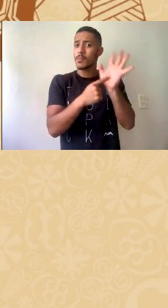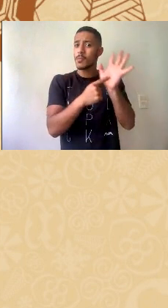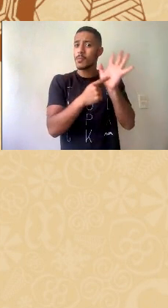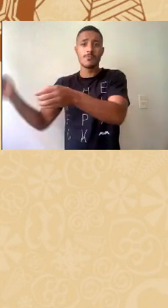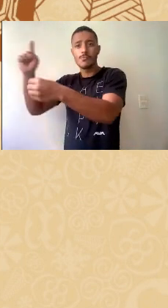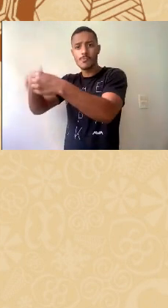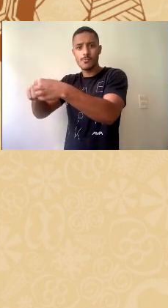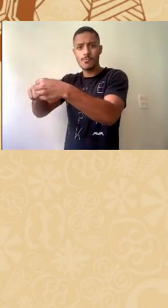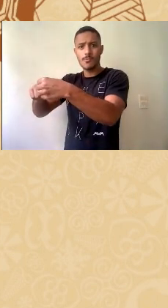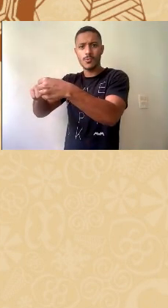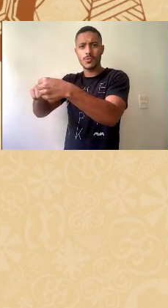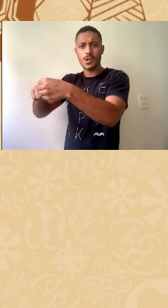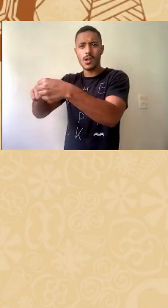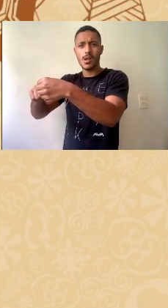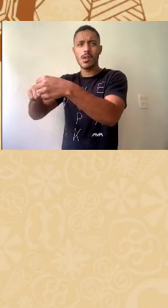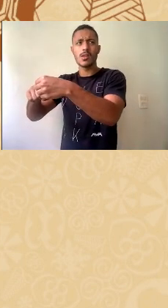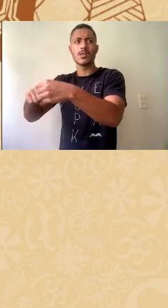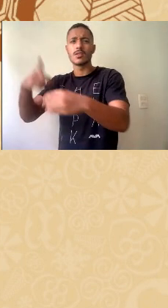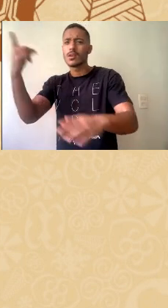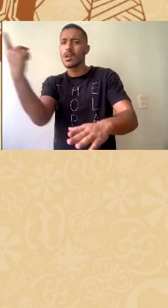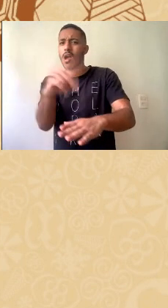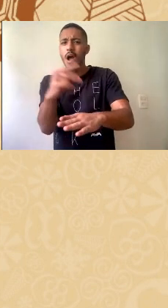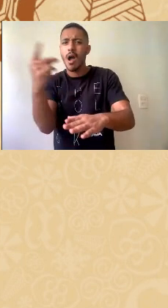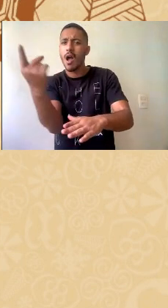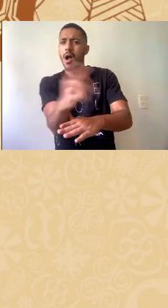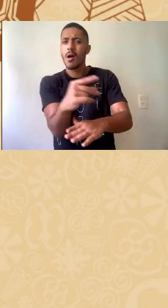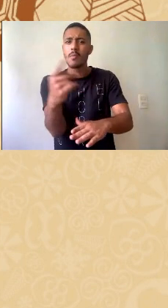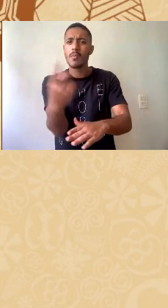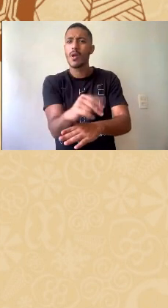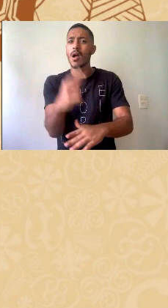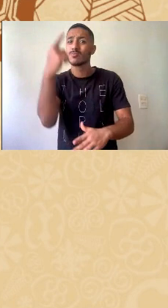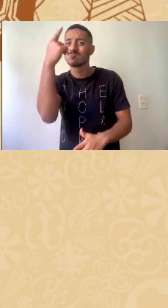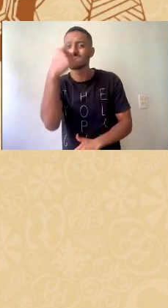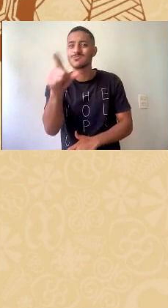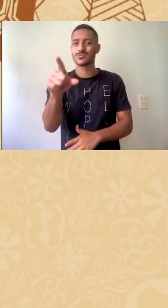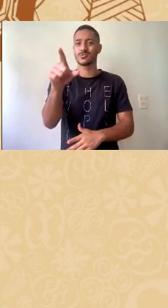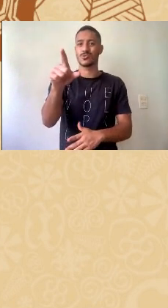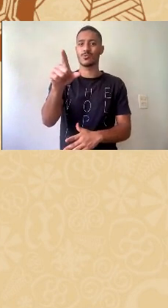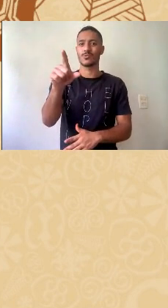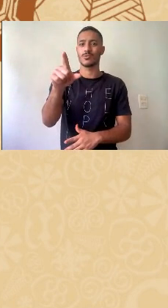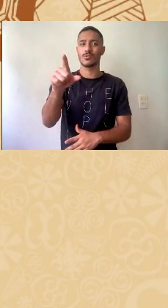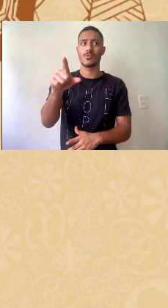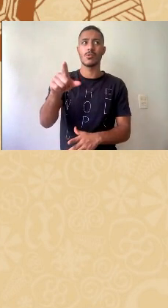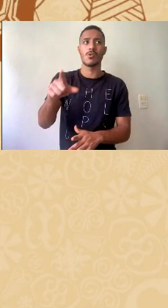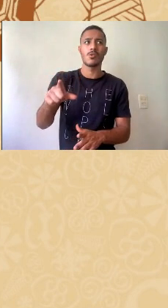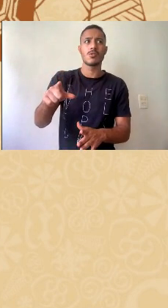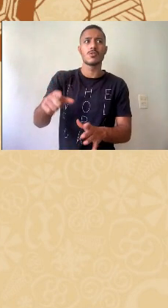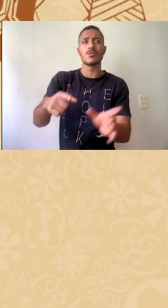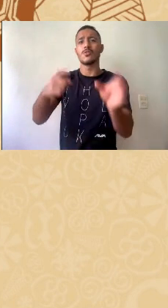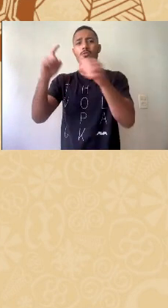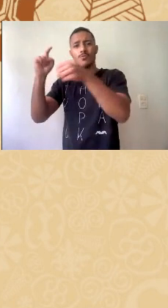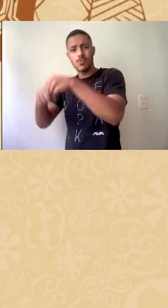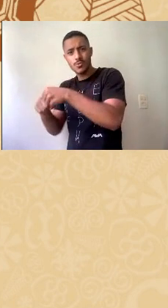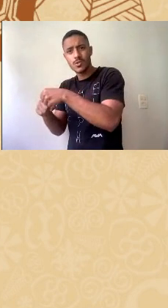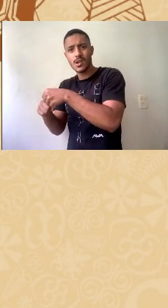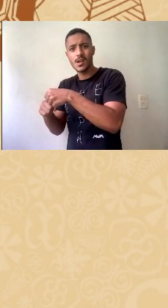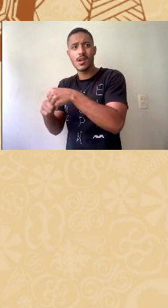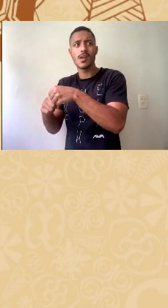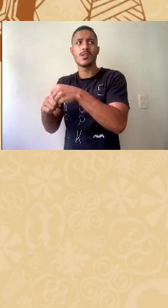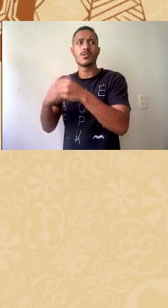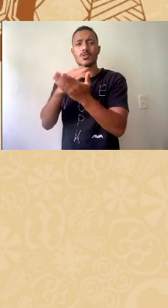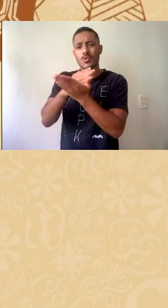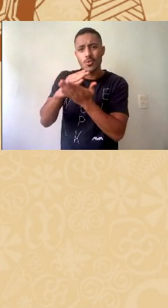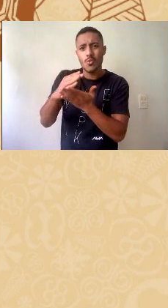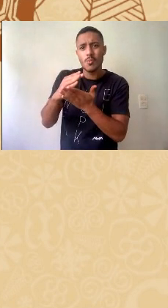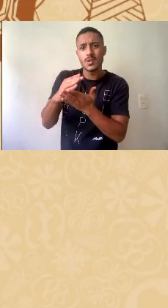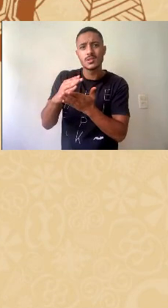e apanhar de novo aquilo que ficou para trás, voltar às raízes e construir sobre elas